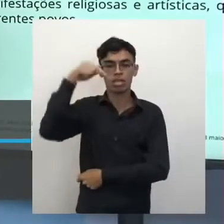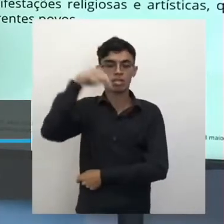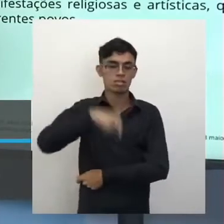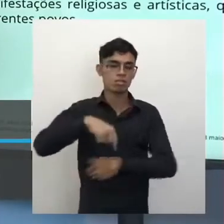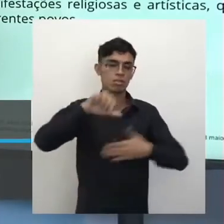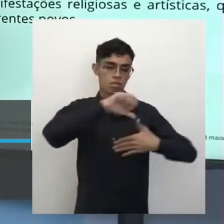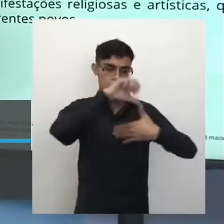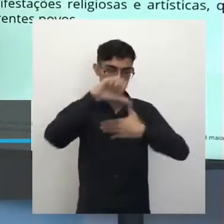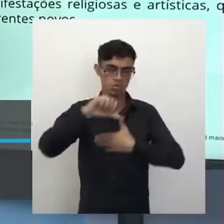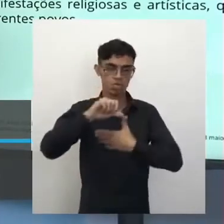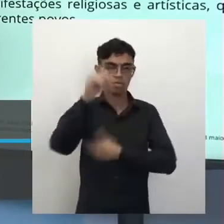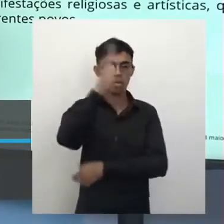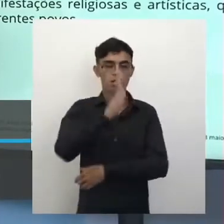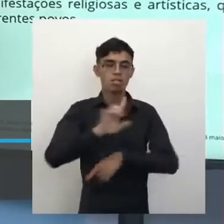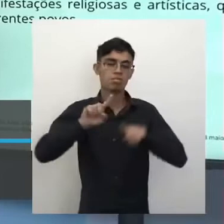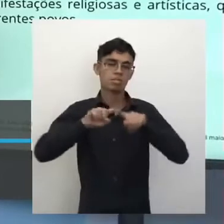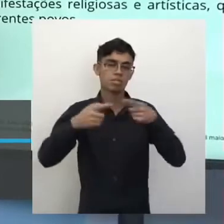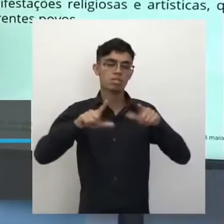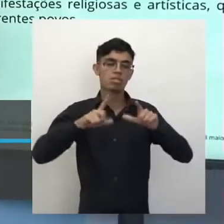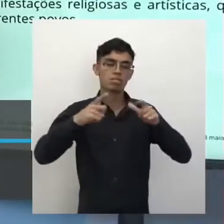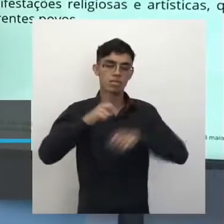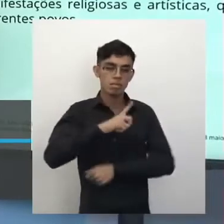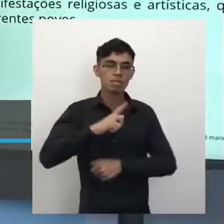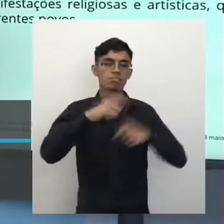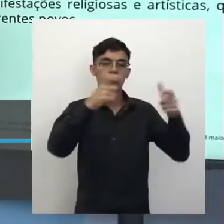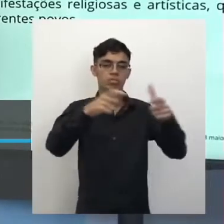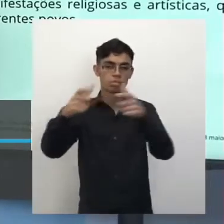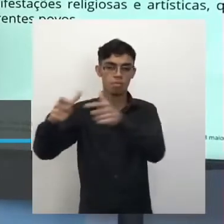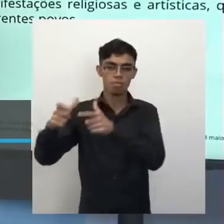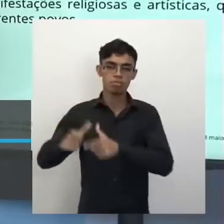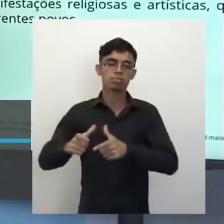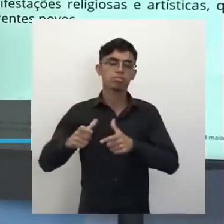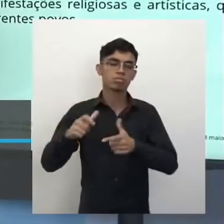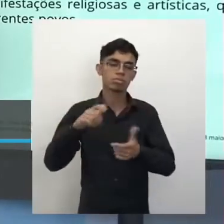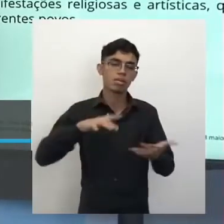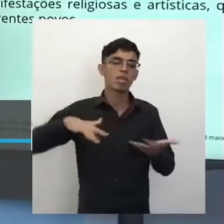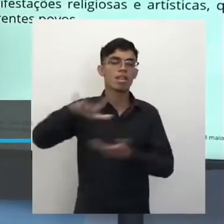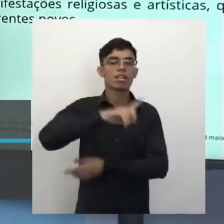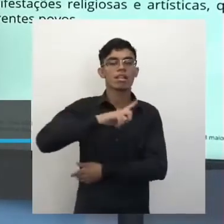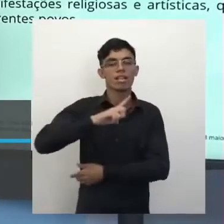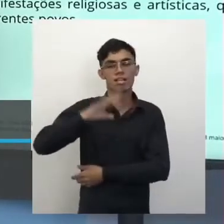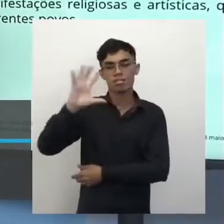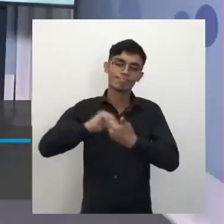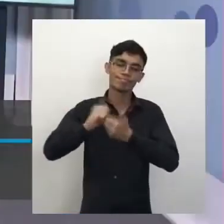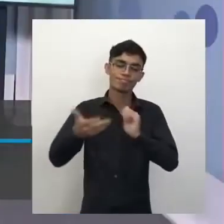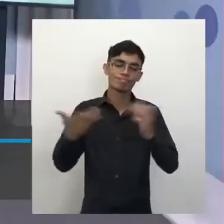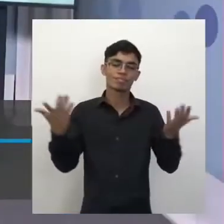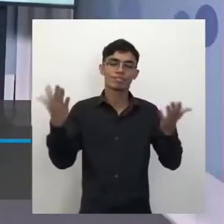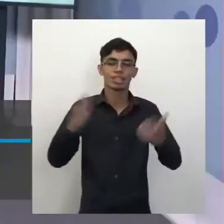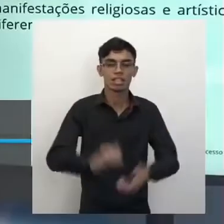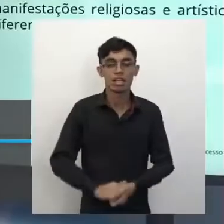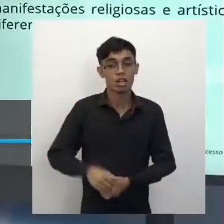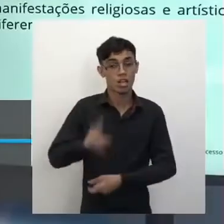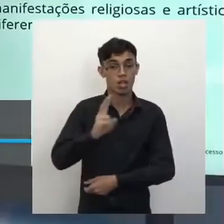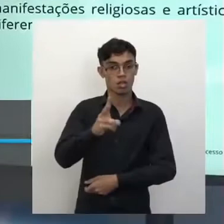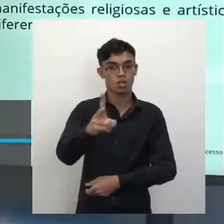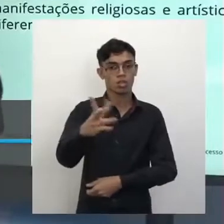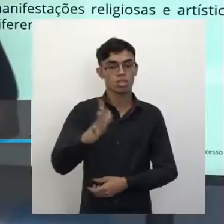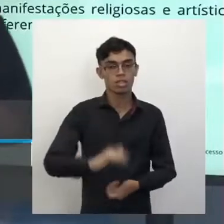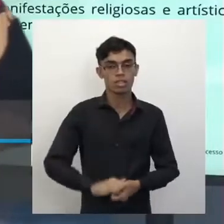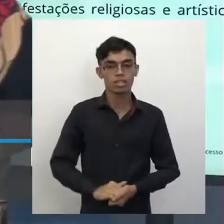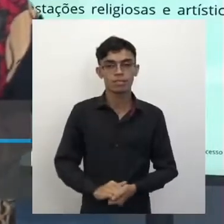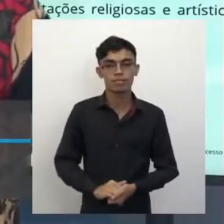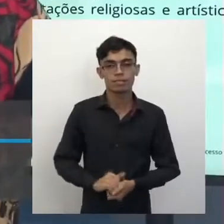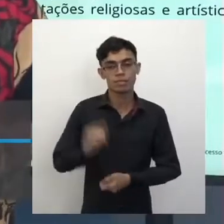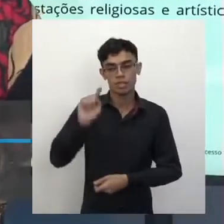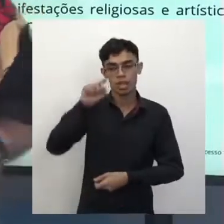na América, é no mundo todo que tem essa comemoração aí, e faz parte aí do calendário da ONU. Bom, vamos continuar aí.